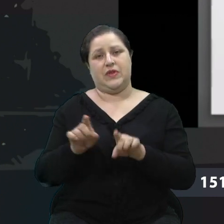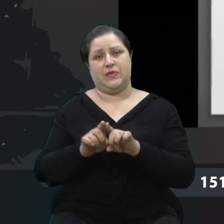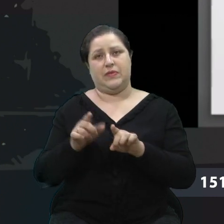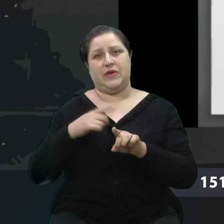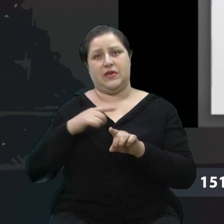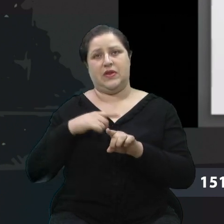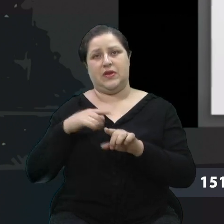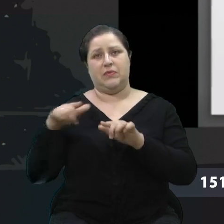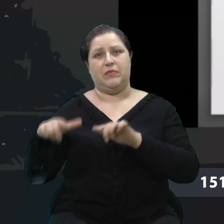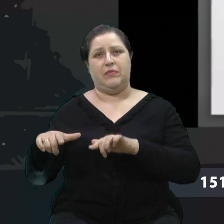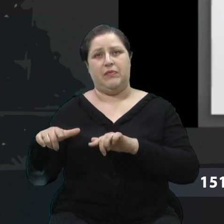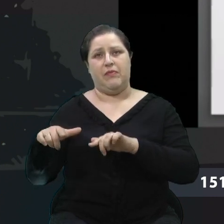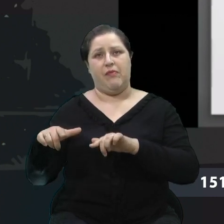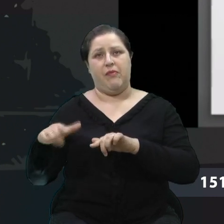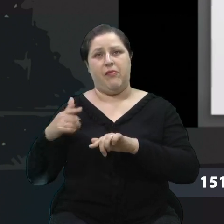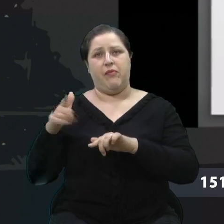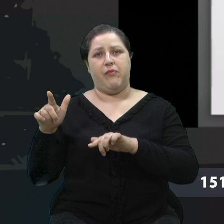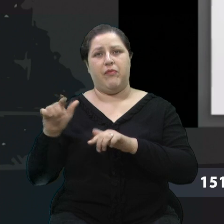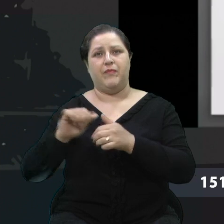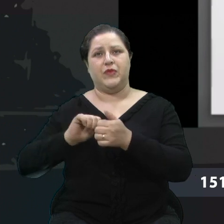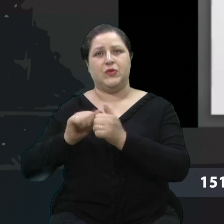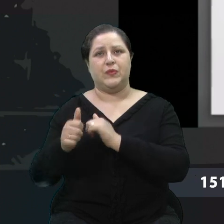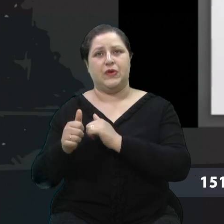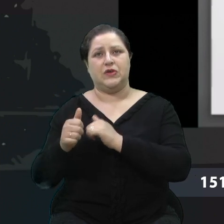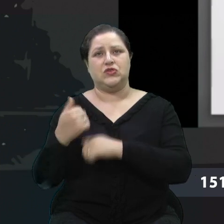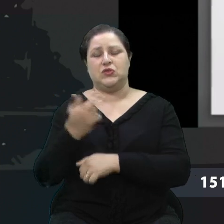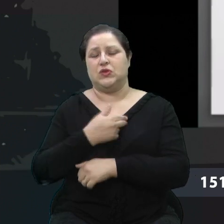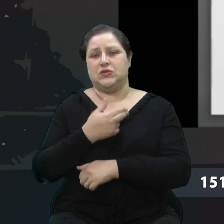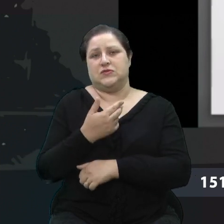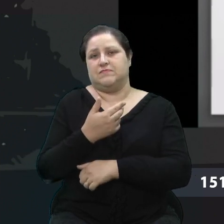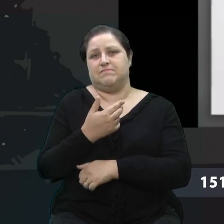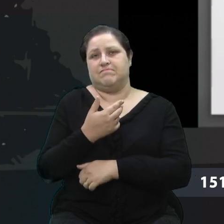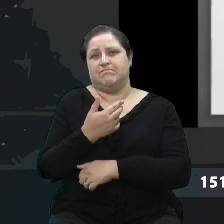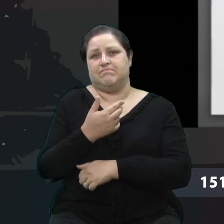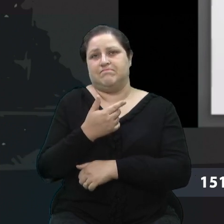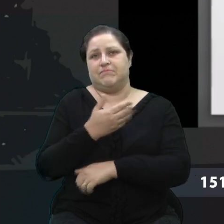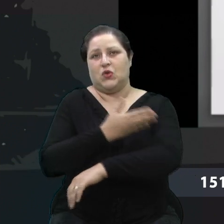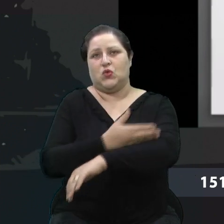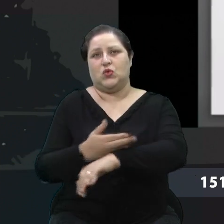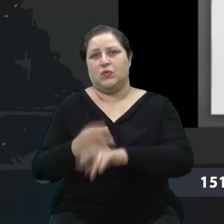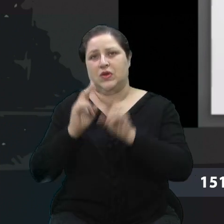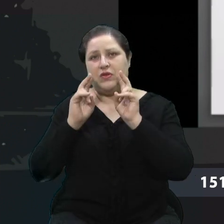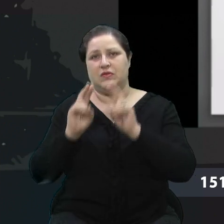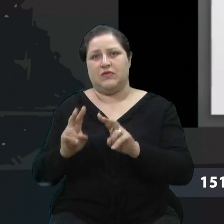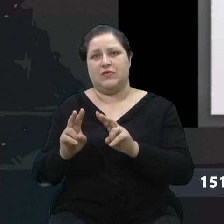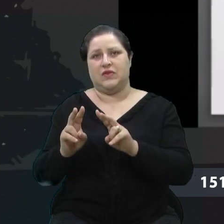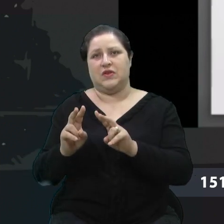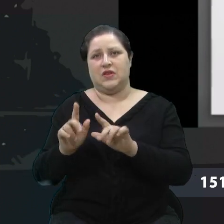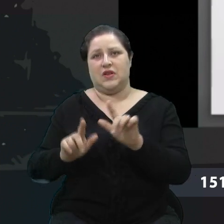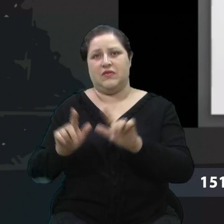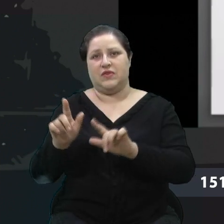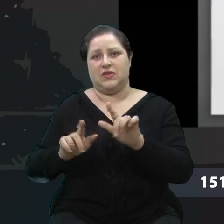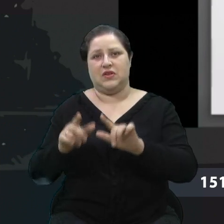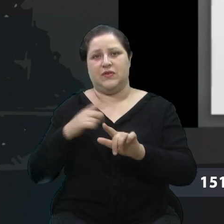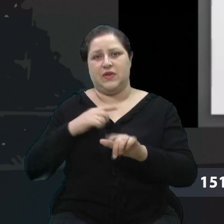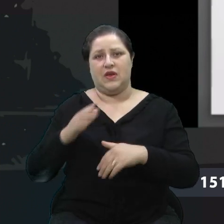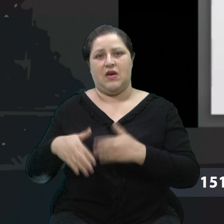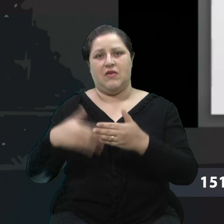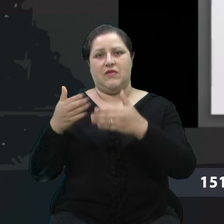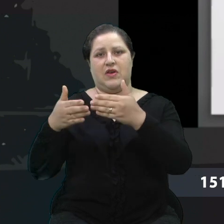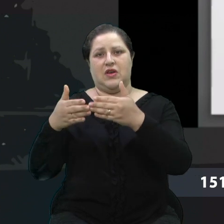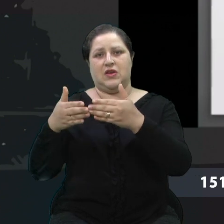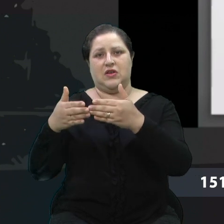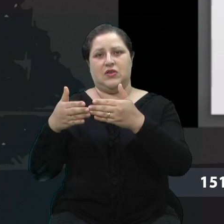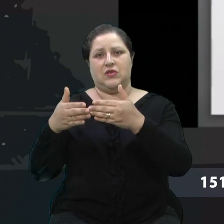é muito atrativo, porque é um esporte totalmente diferente, que a gente está acostumado a ver só pela televisão. E com o avanço dos Jogos